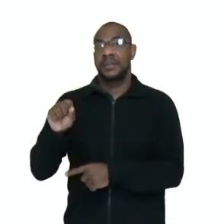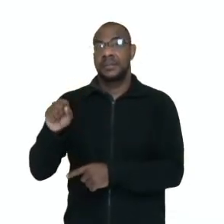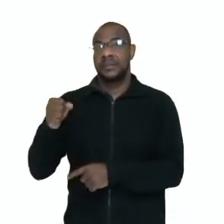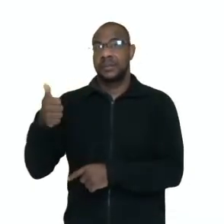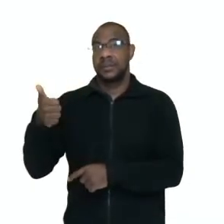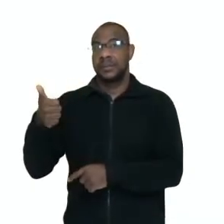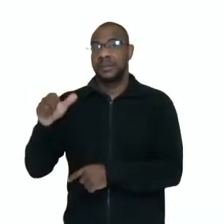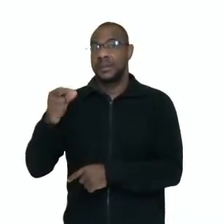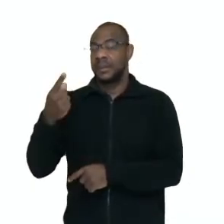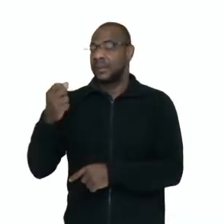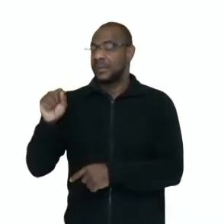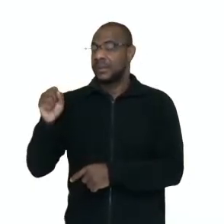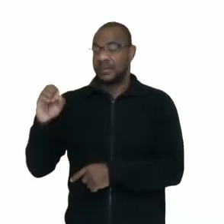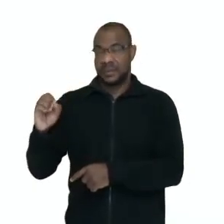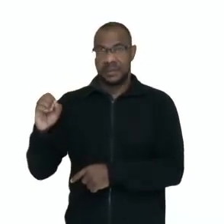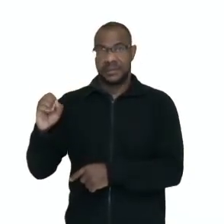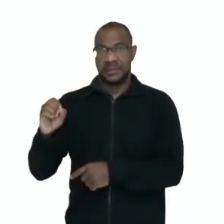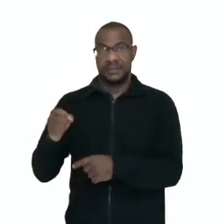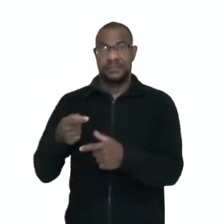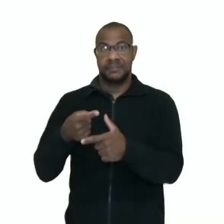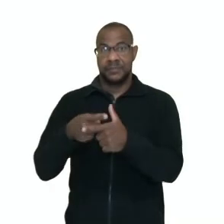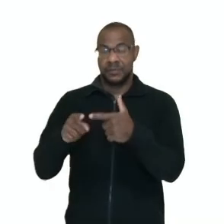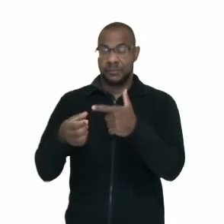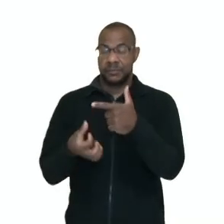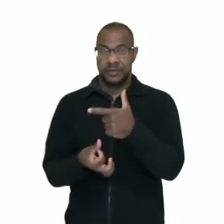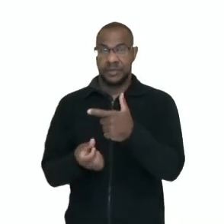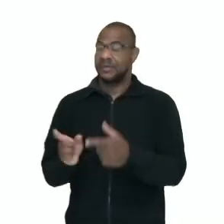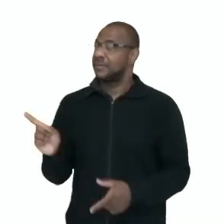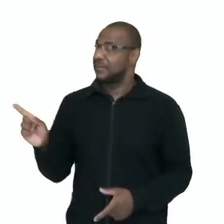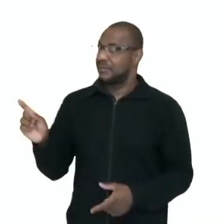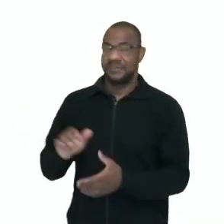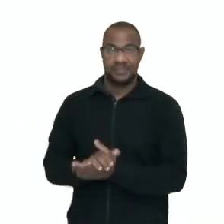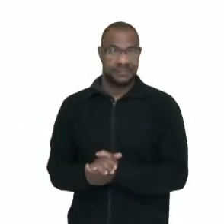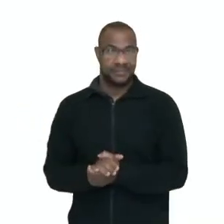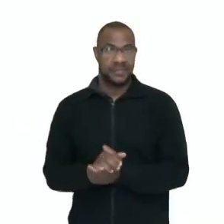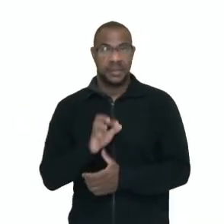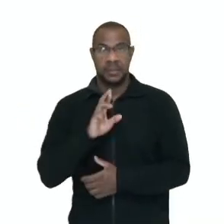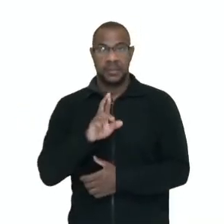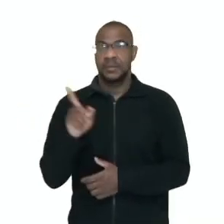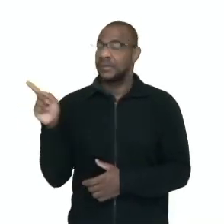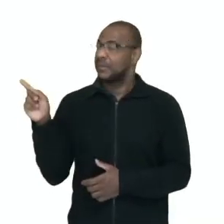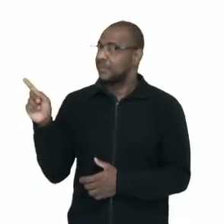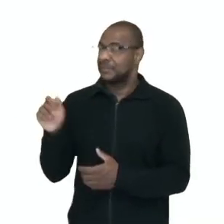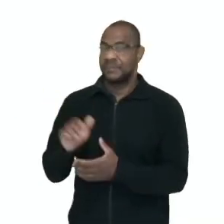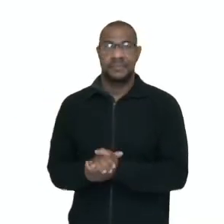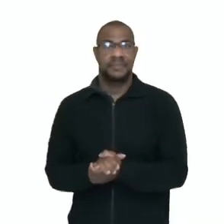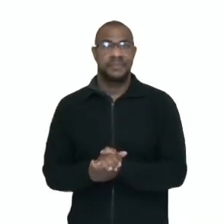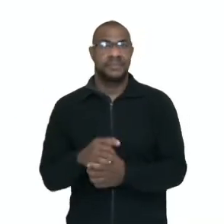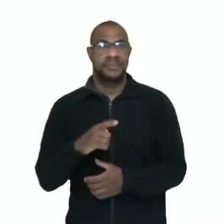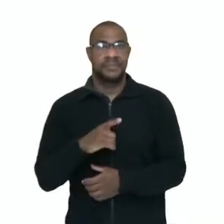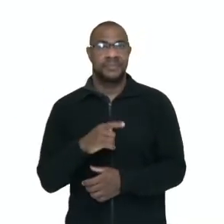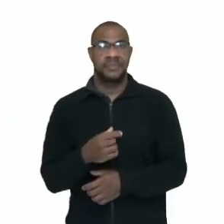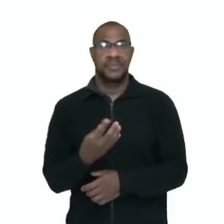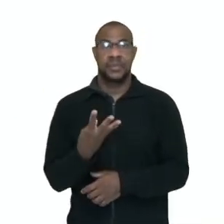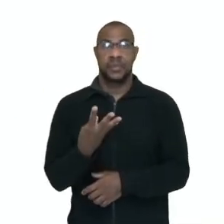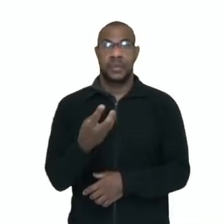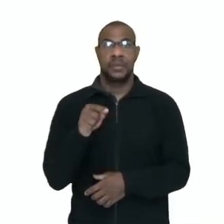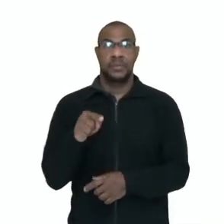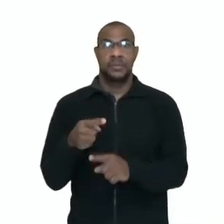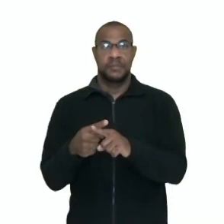Tá bom? Aí aqui você escolhe o que quer fazer, gente. O que eu preferi? Eu preferi dividir, ó. 180 dividido por 6 dá